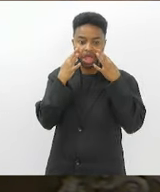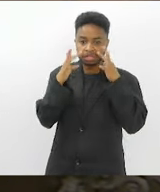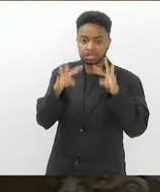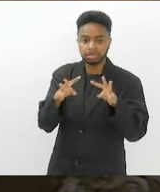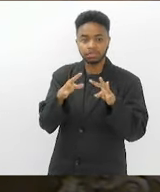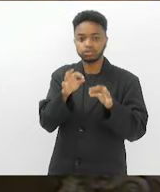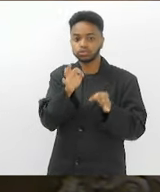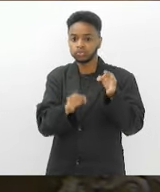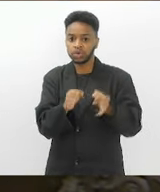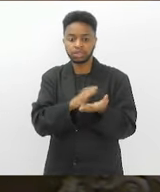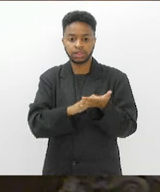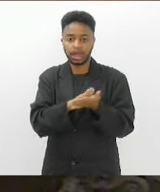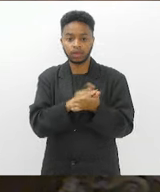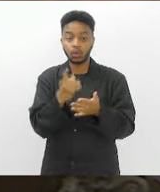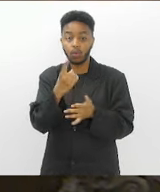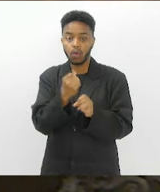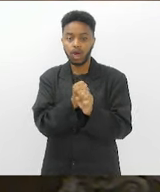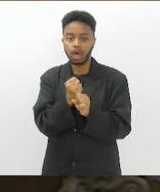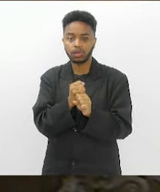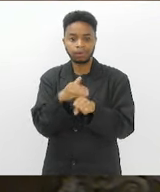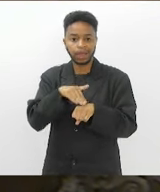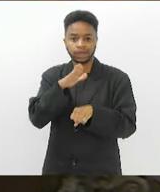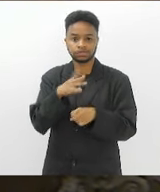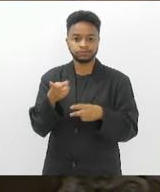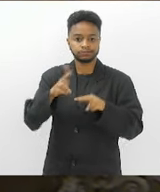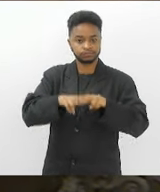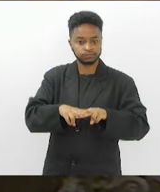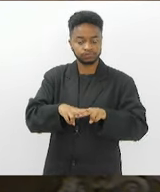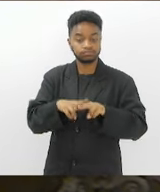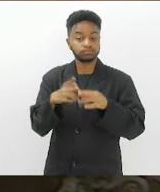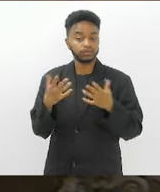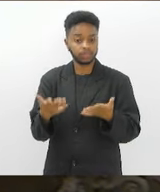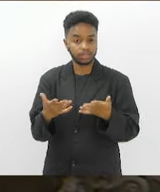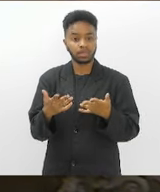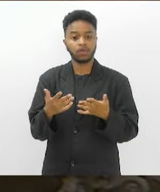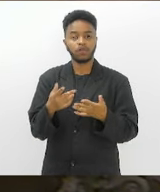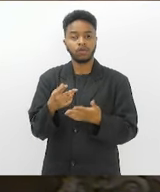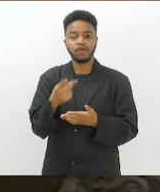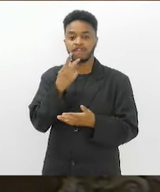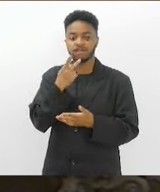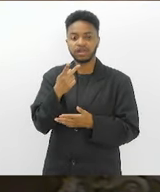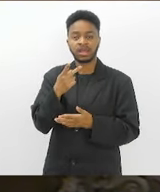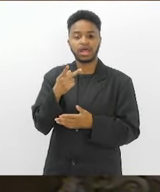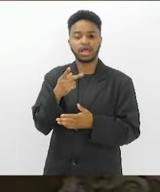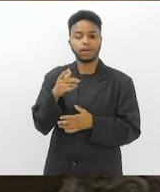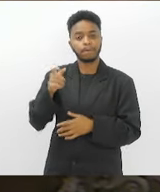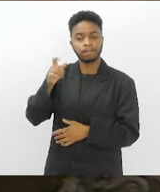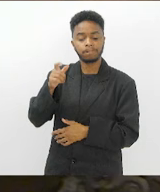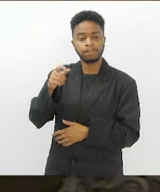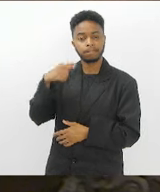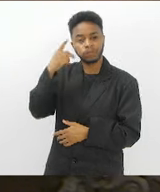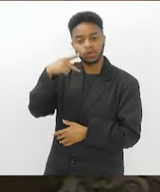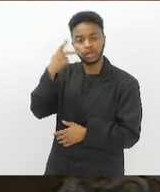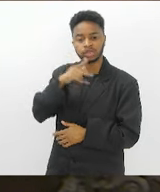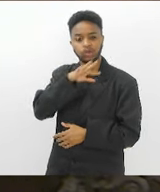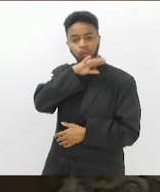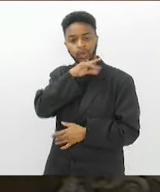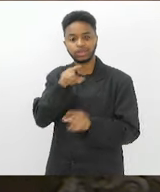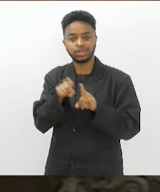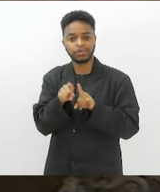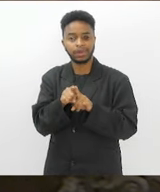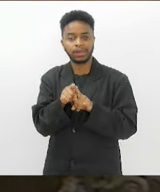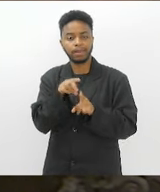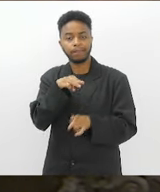ano preso. Essa demonização da política com a cumplicidade da mídia não pode